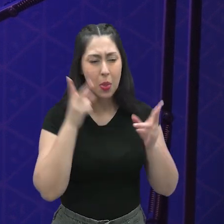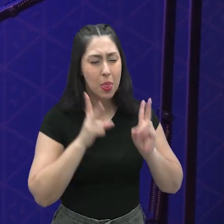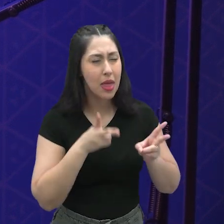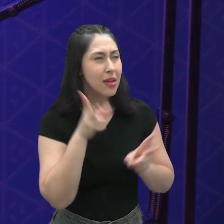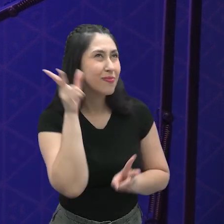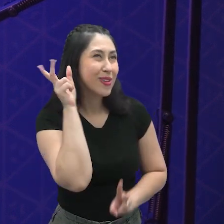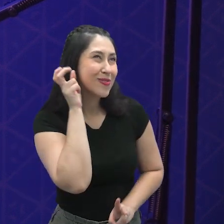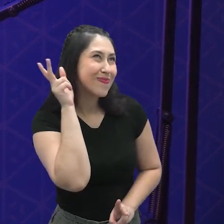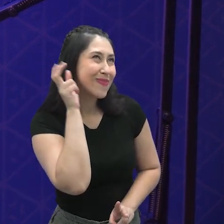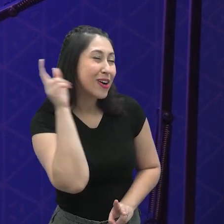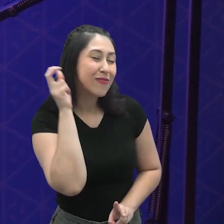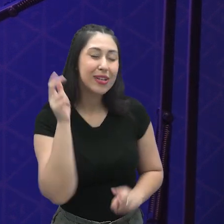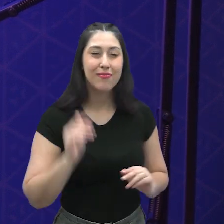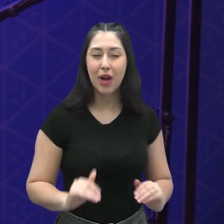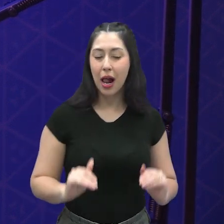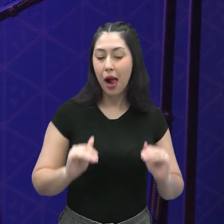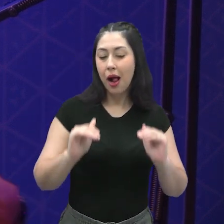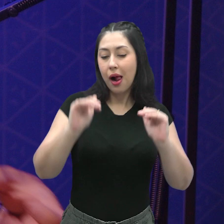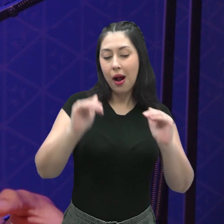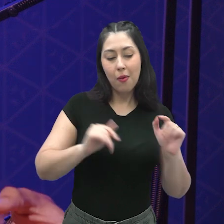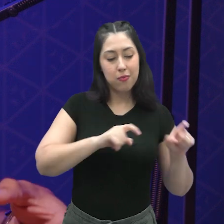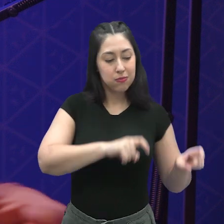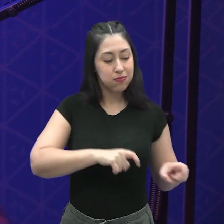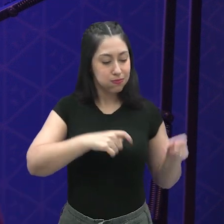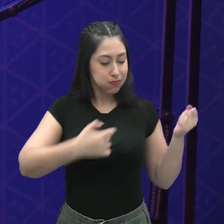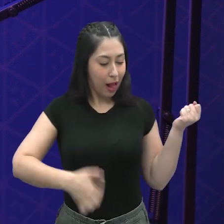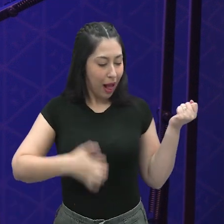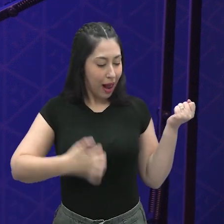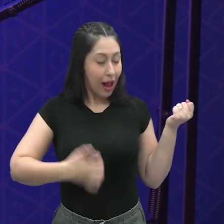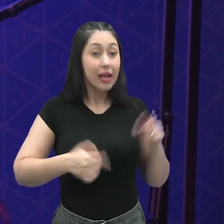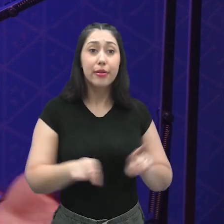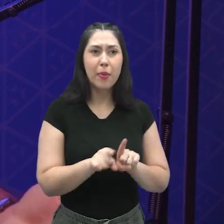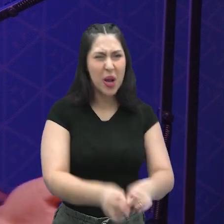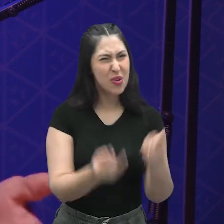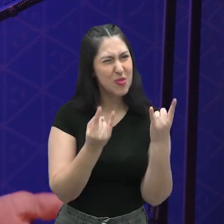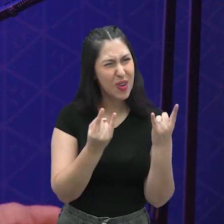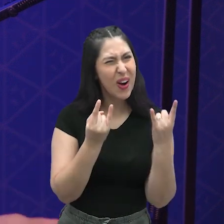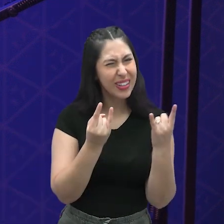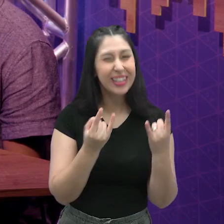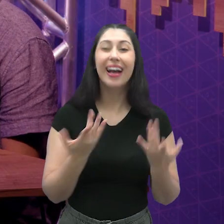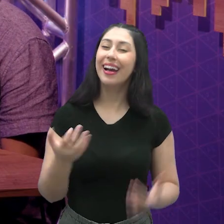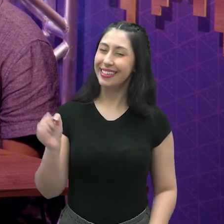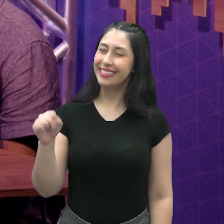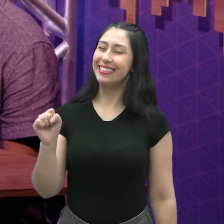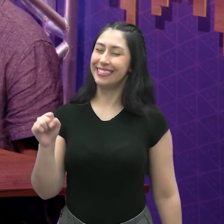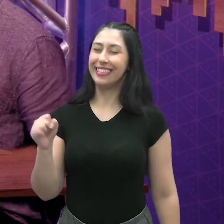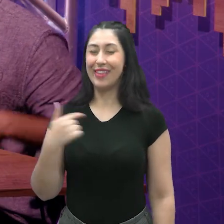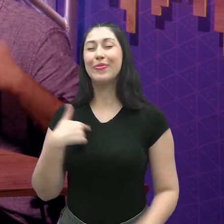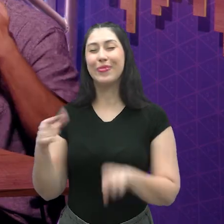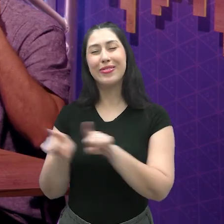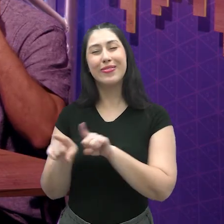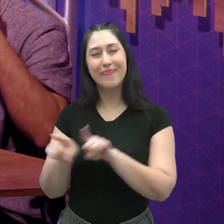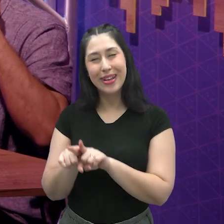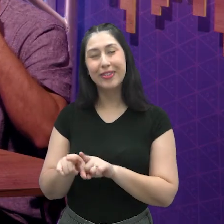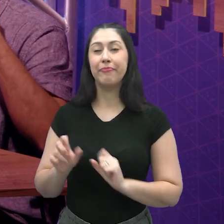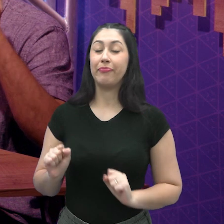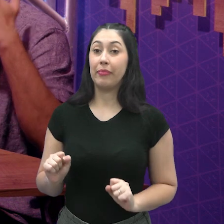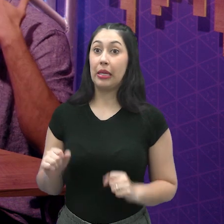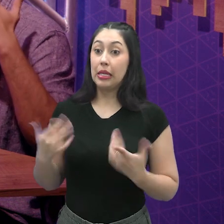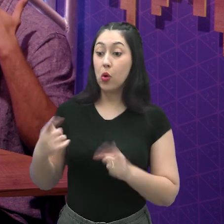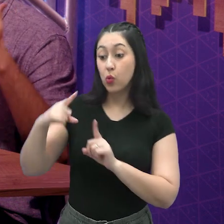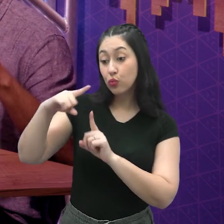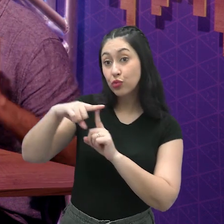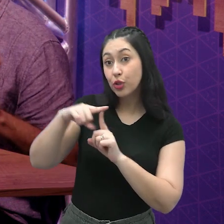parava de tocar. Então eu cresci nesse meio, um pouco sertanejo e um pouco rock, assim como você também, né? A gente estava conversando.